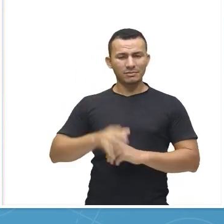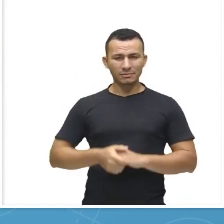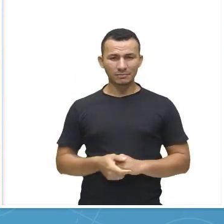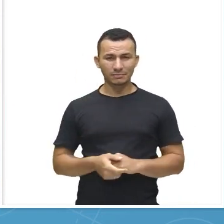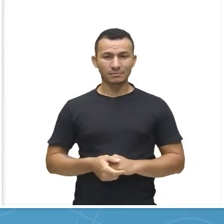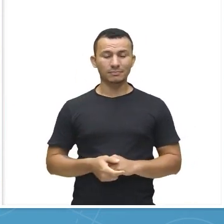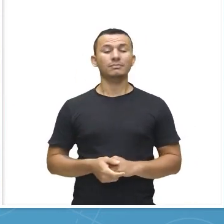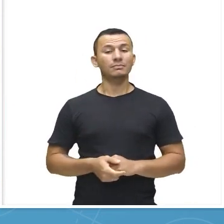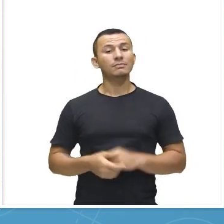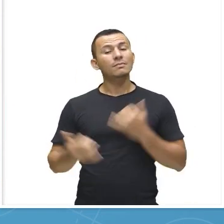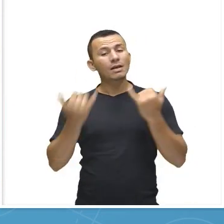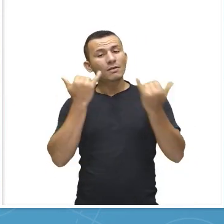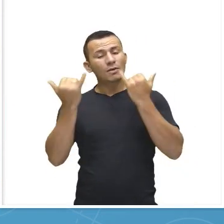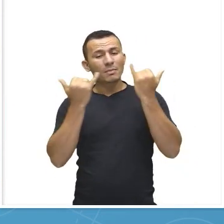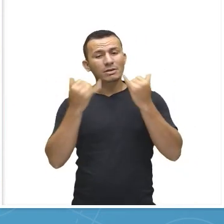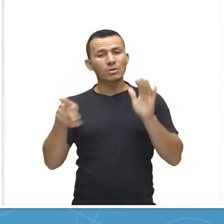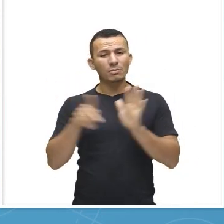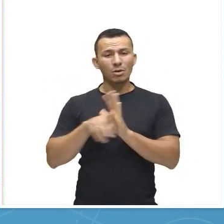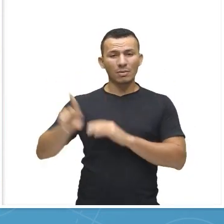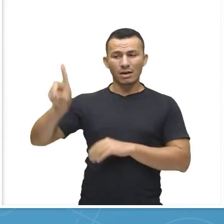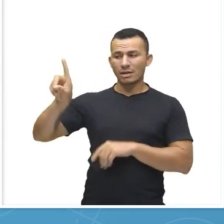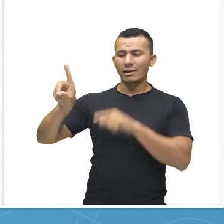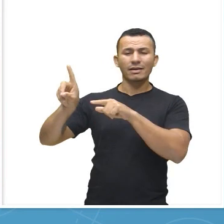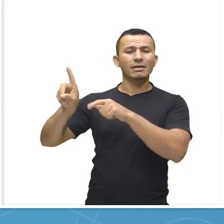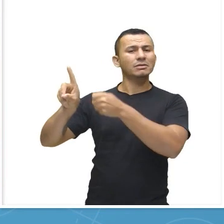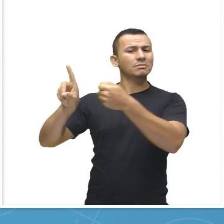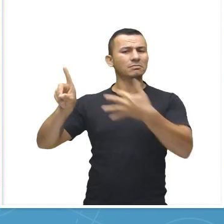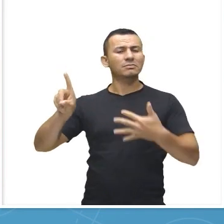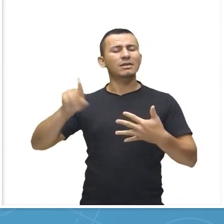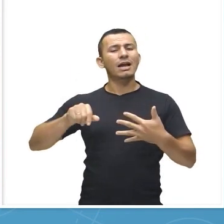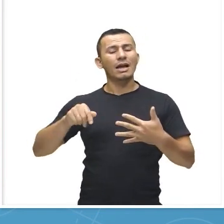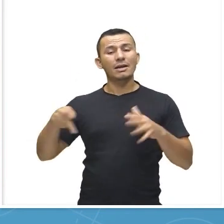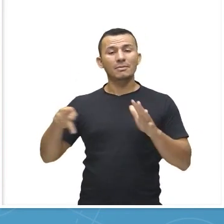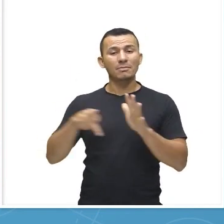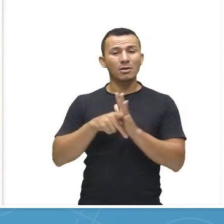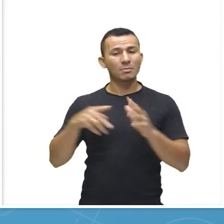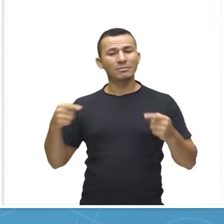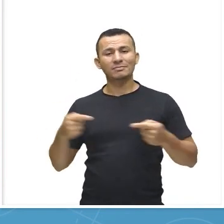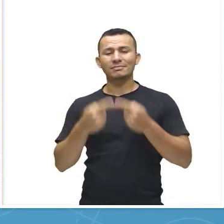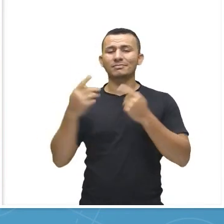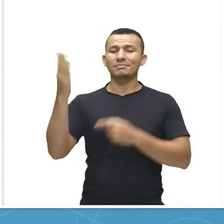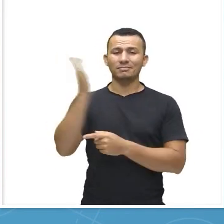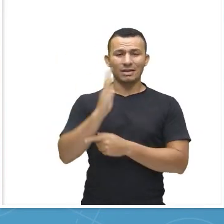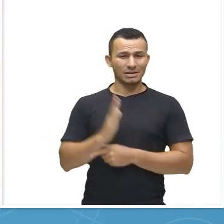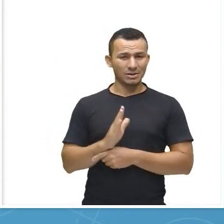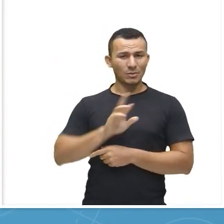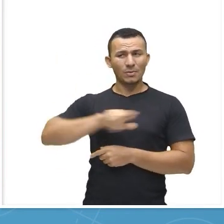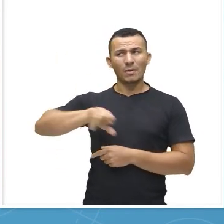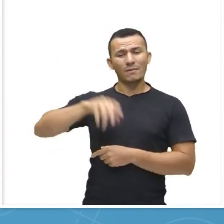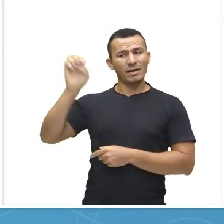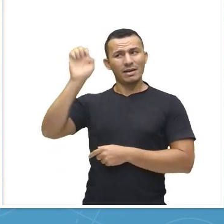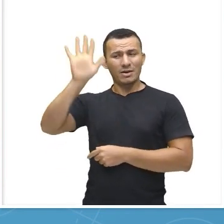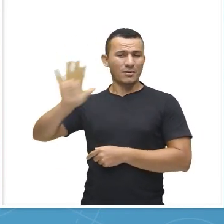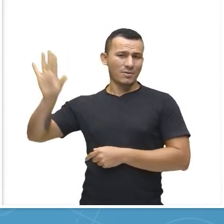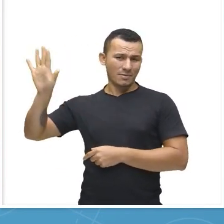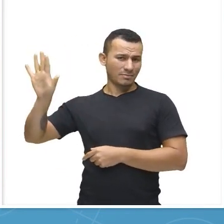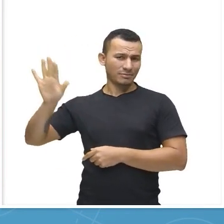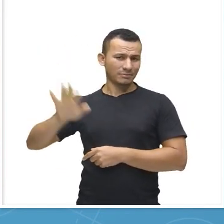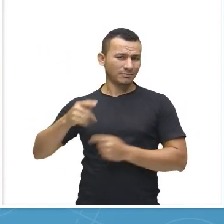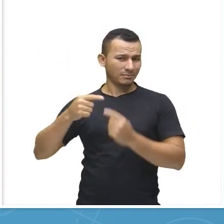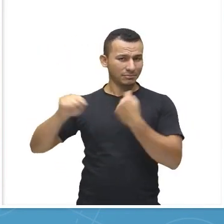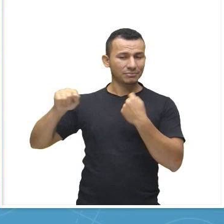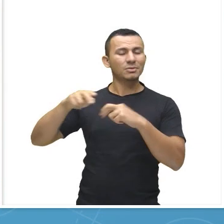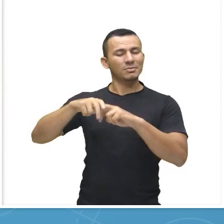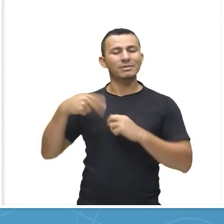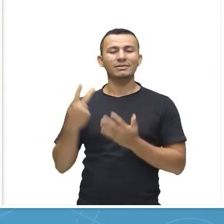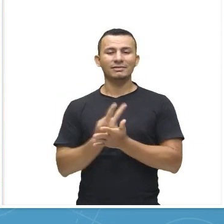a informação da letra D corresponde à hidrografia do Brasil. Tá bom? Não a hidrografia da Europa. Por isso